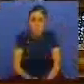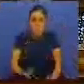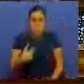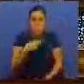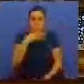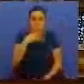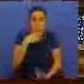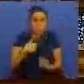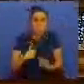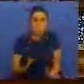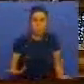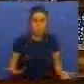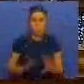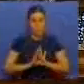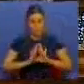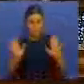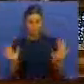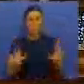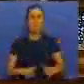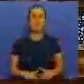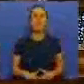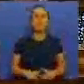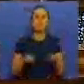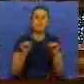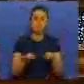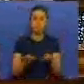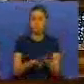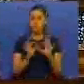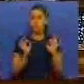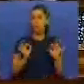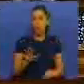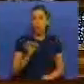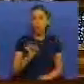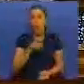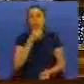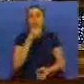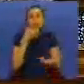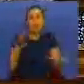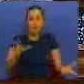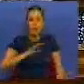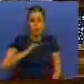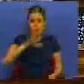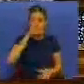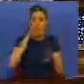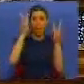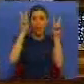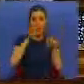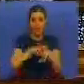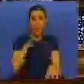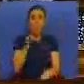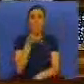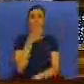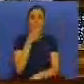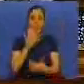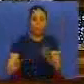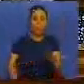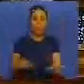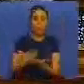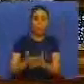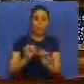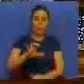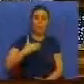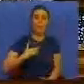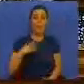dizer. Mas este é também, e ainda bem que o Sr. Ministro dos Assuntos Parlamentares falou nas propostas do